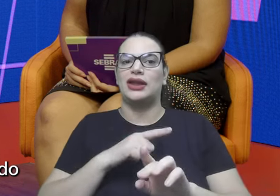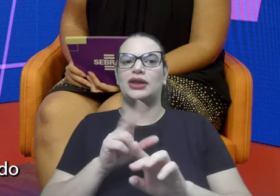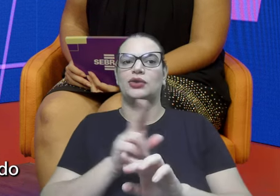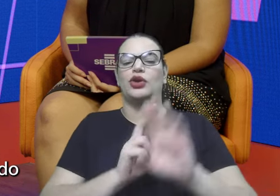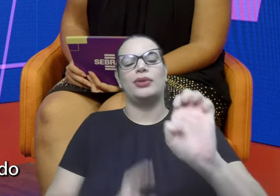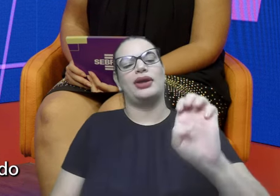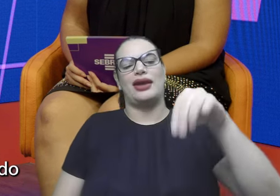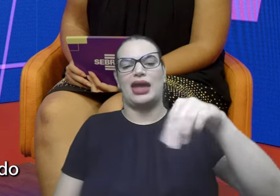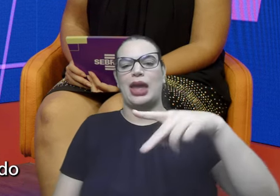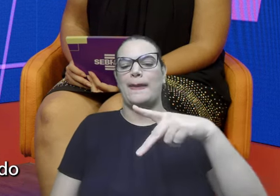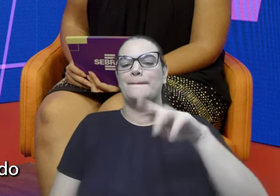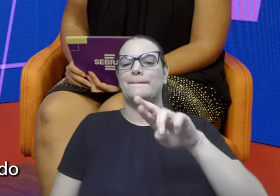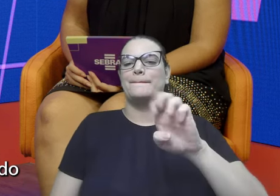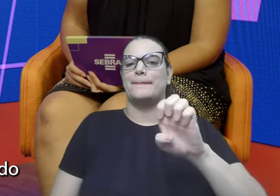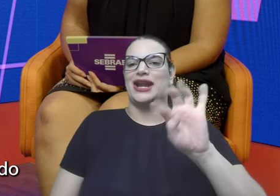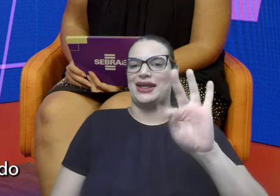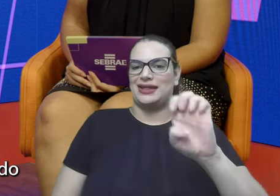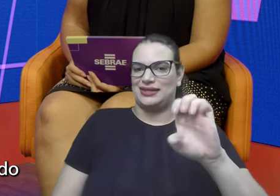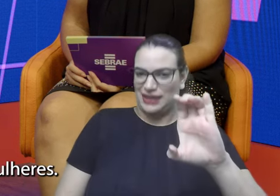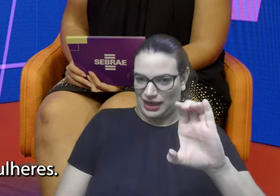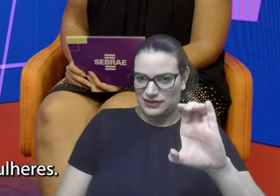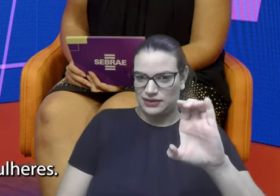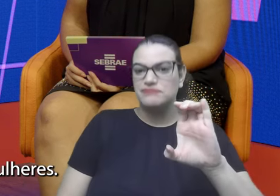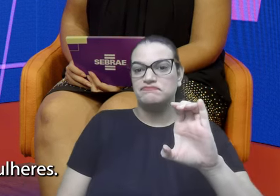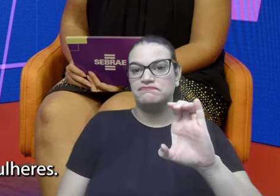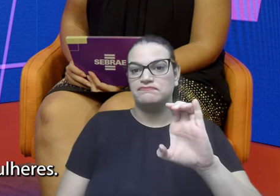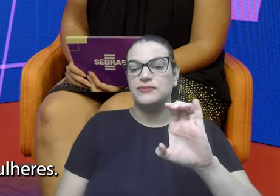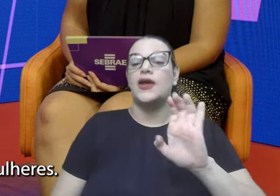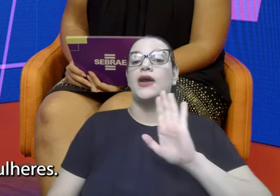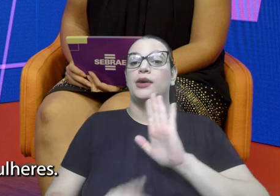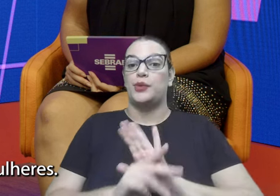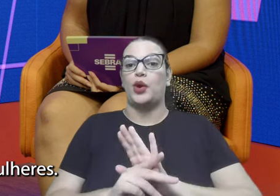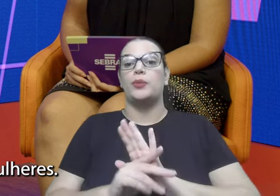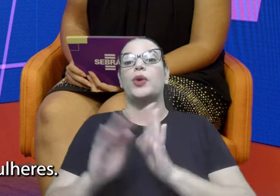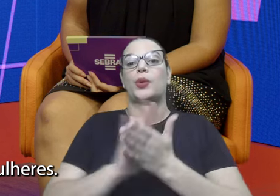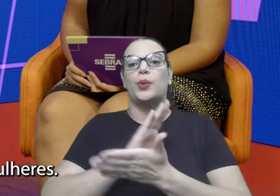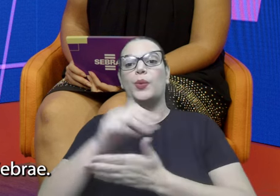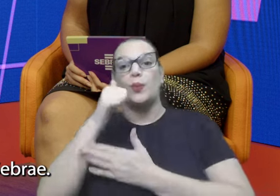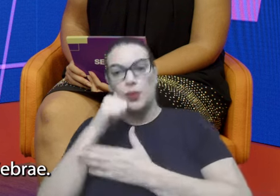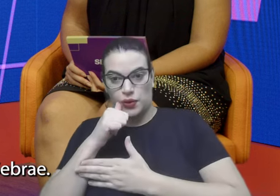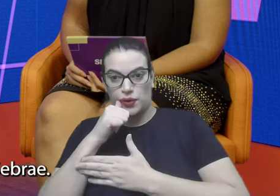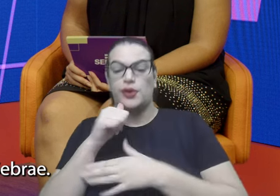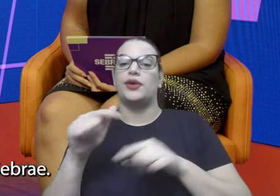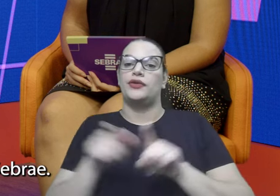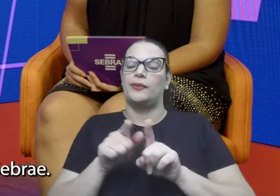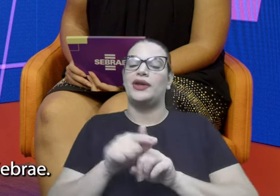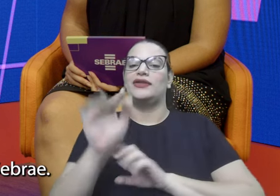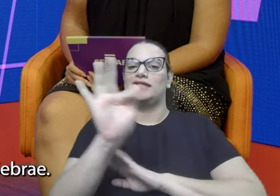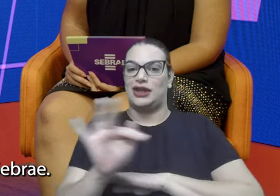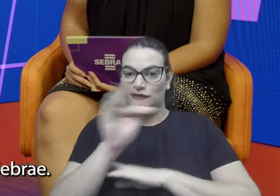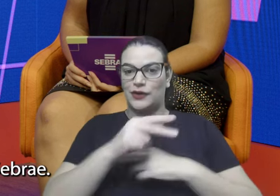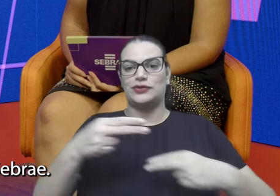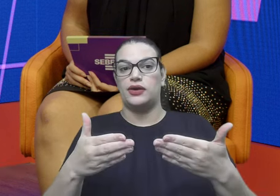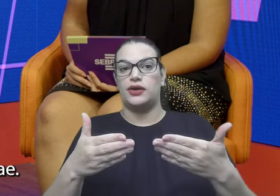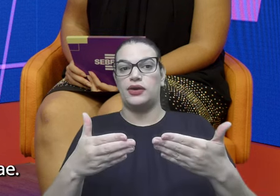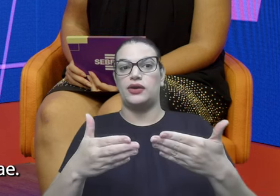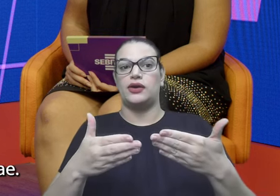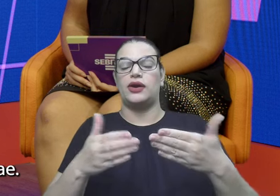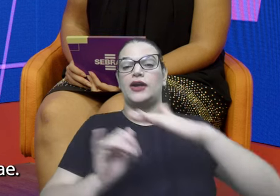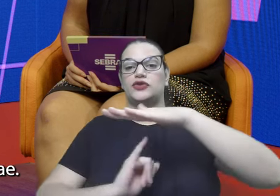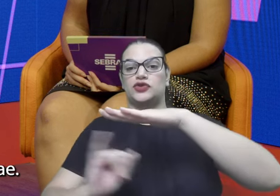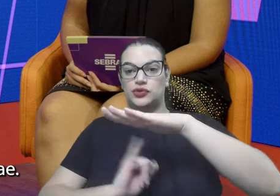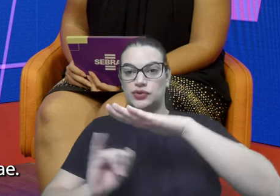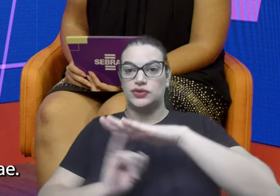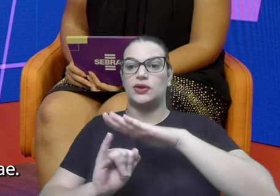impretec também com voltado aí também temos o impretec mulheres e temos também bem a faculdade sebrai é a